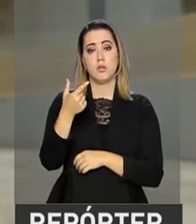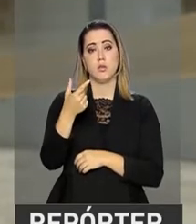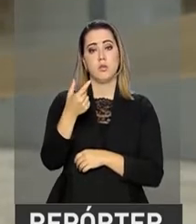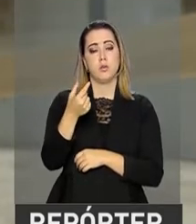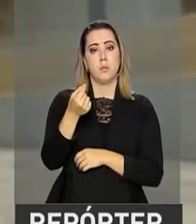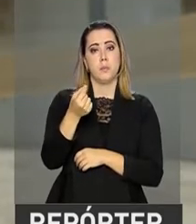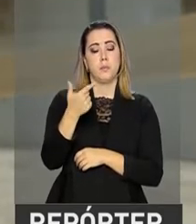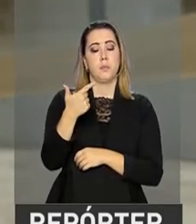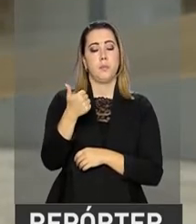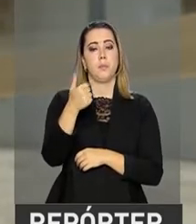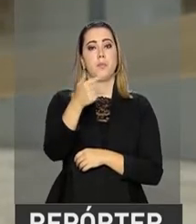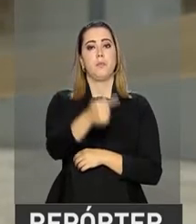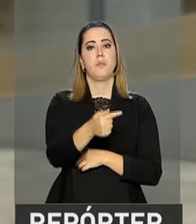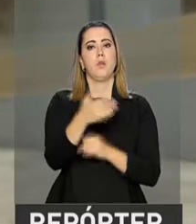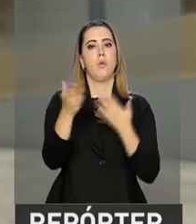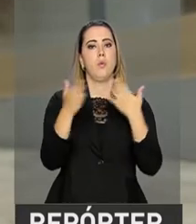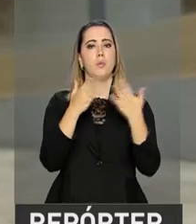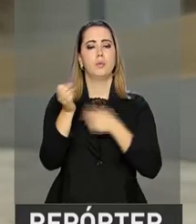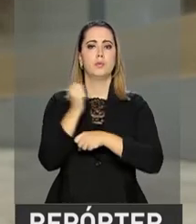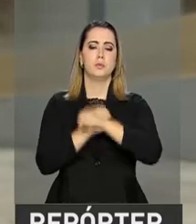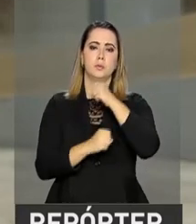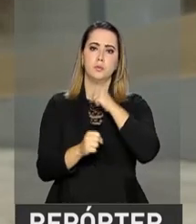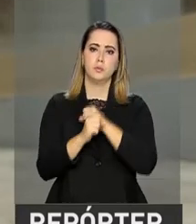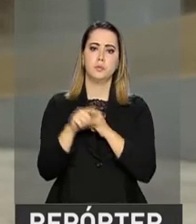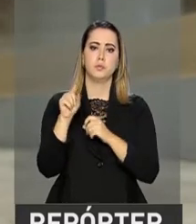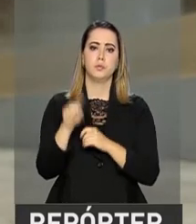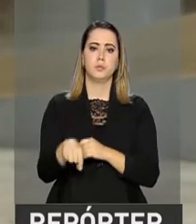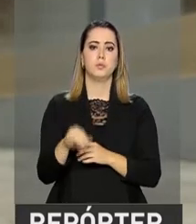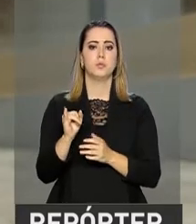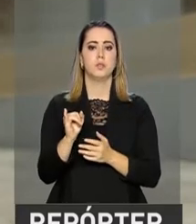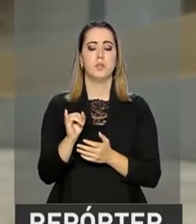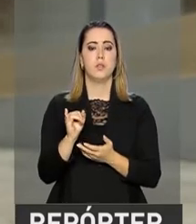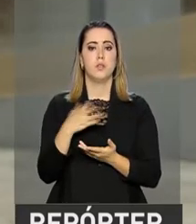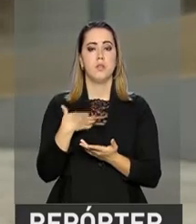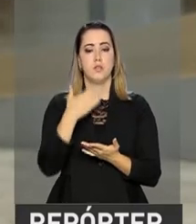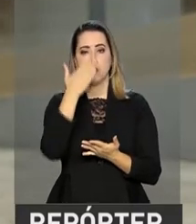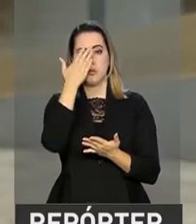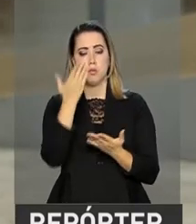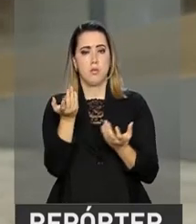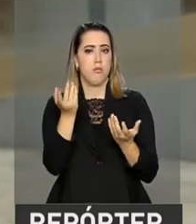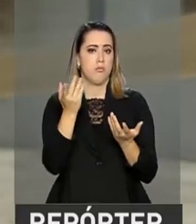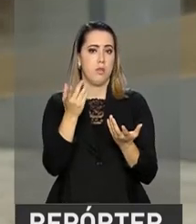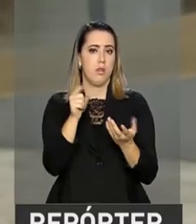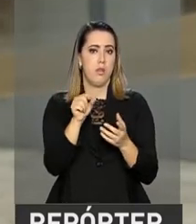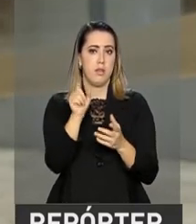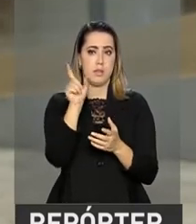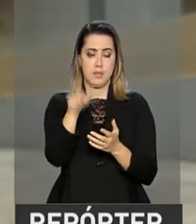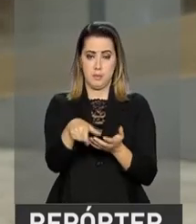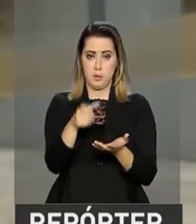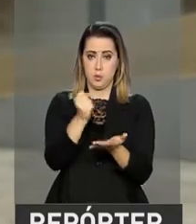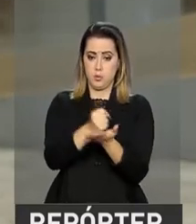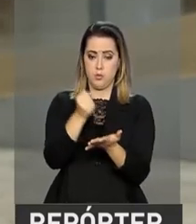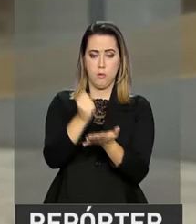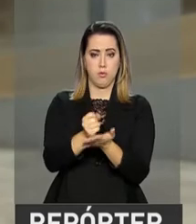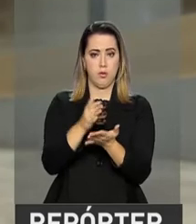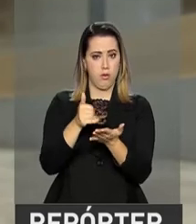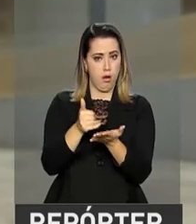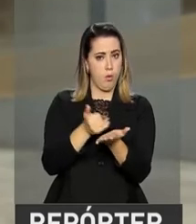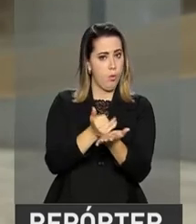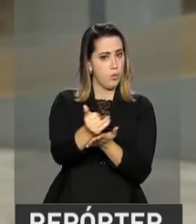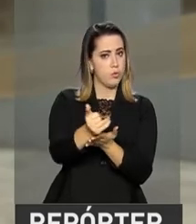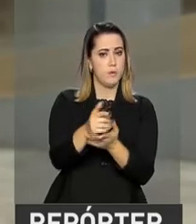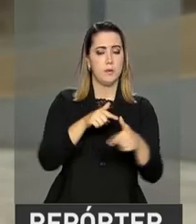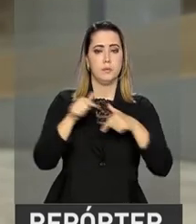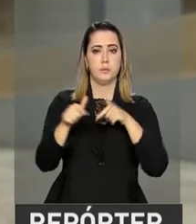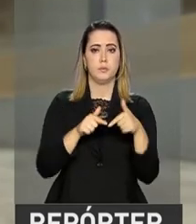relação ao mesmo período do ano passado é o índice de efetivação desses funcionários temporários entre